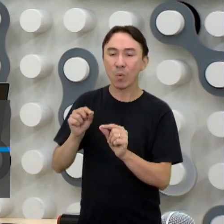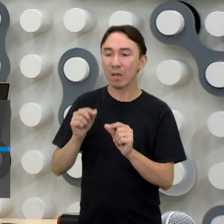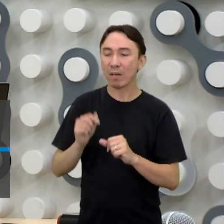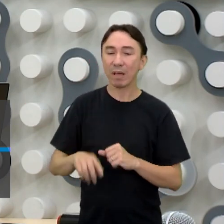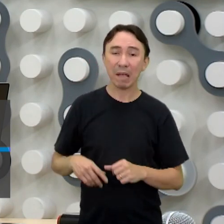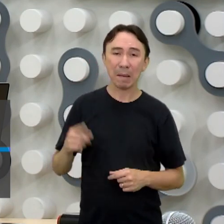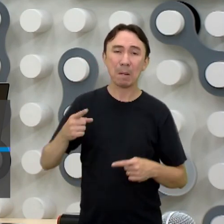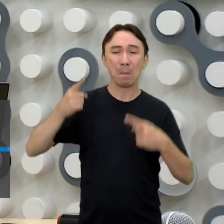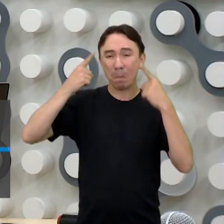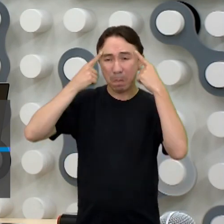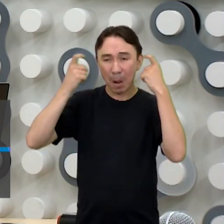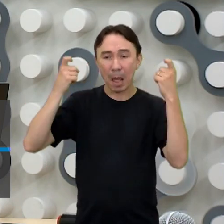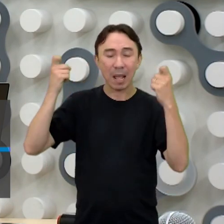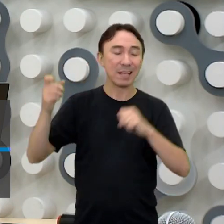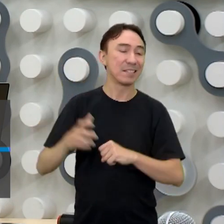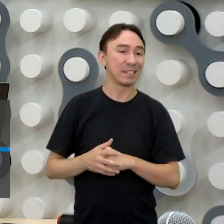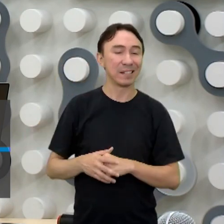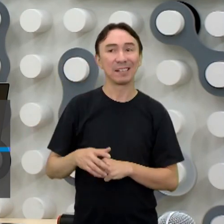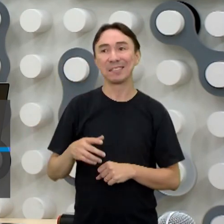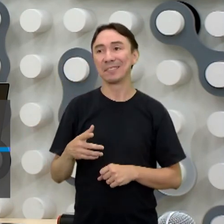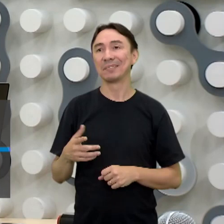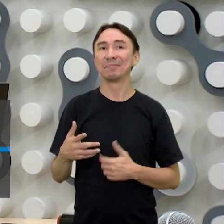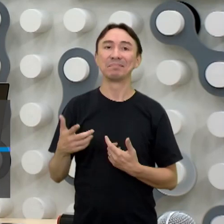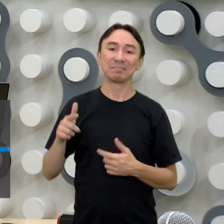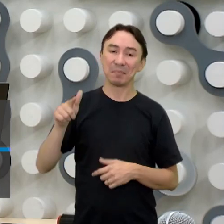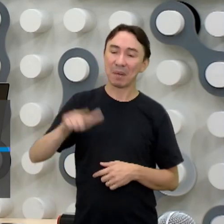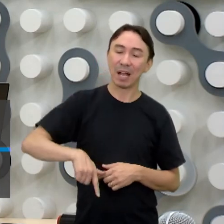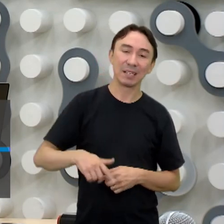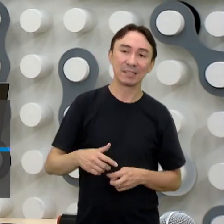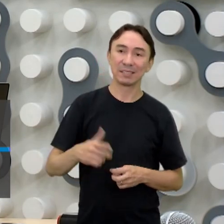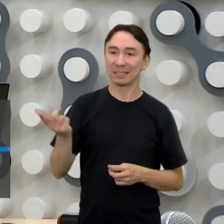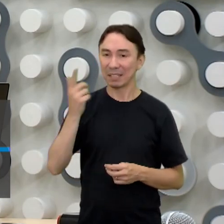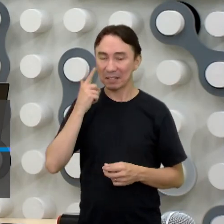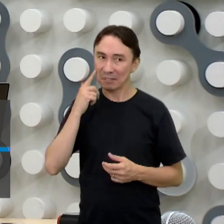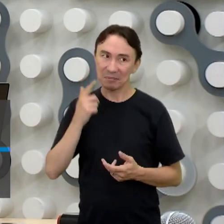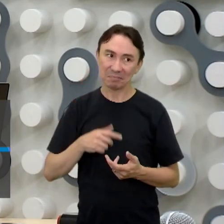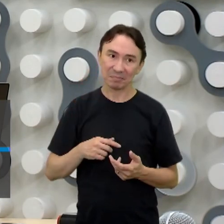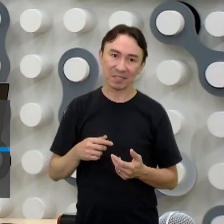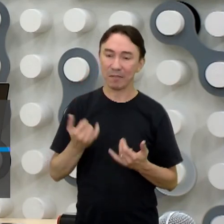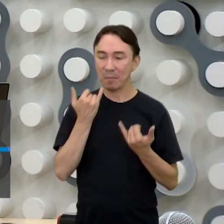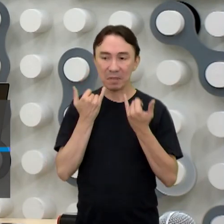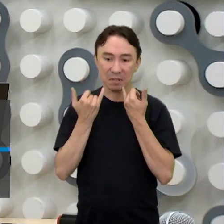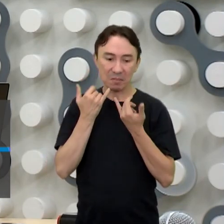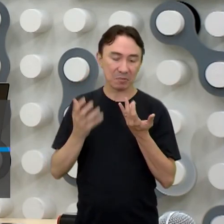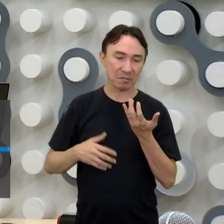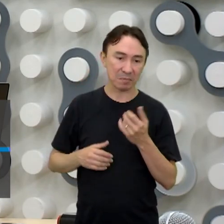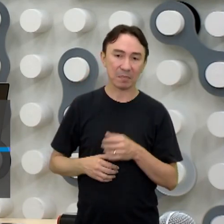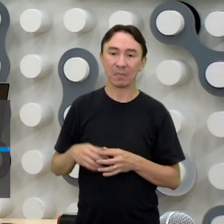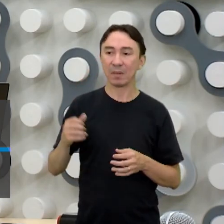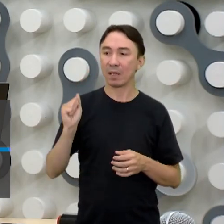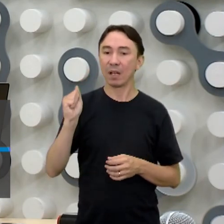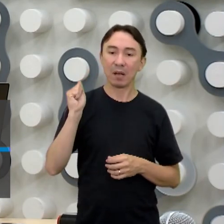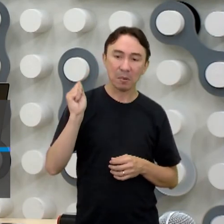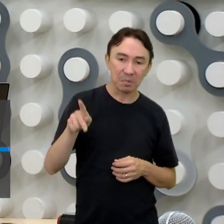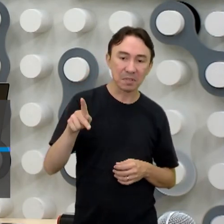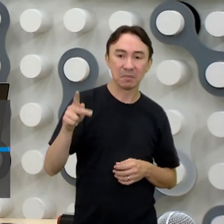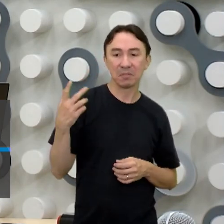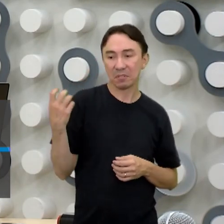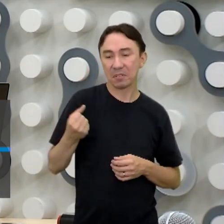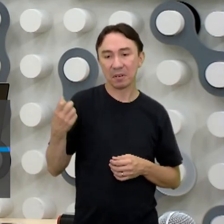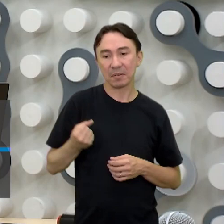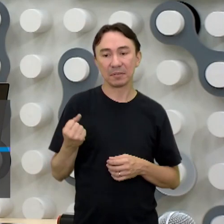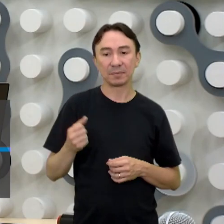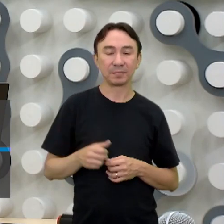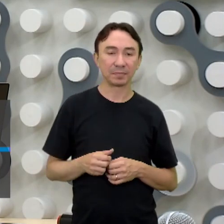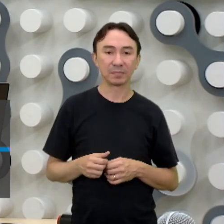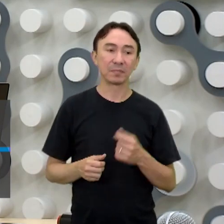informações ligadas à aposentadoria. Então, e as pessoas que, sei lá, se interessam mais por outro tipo de informação, pessoas mais